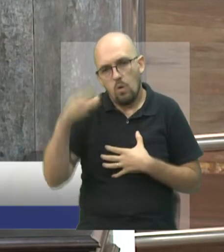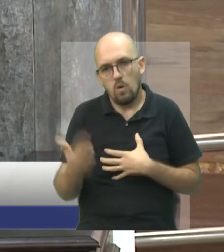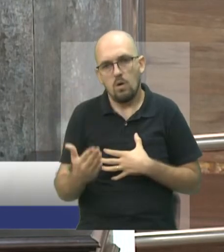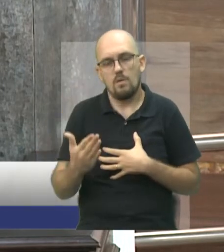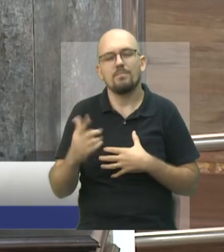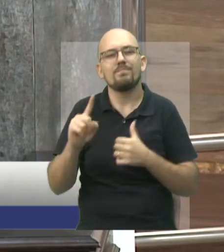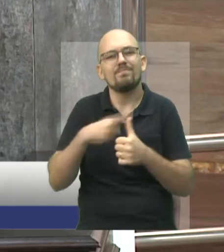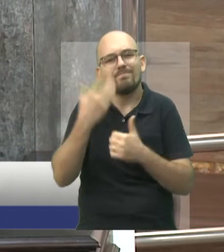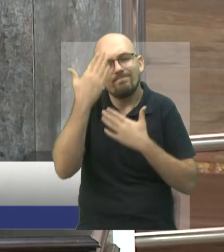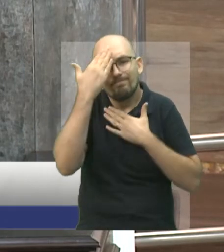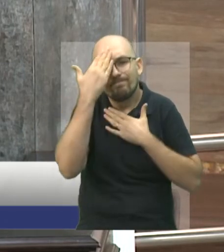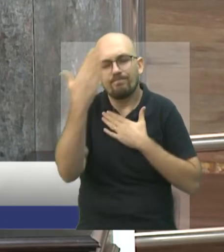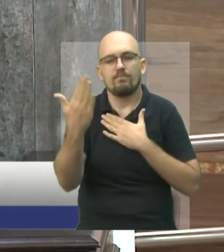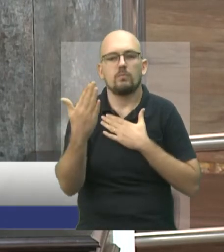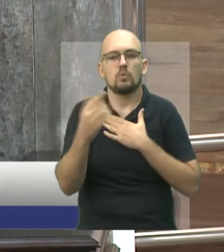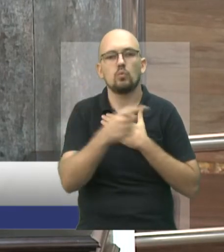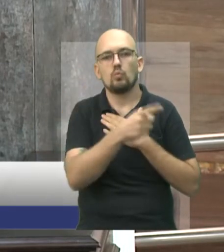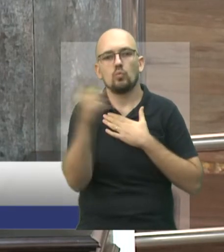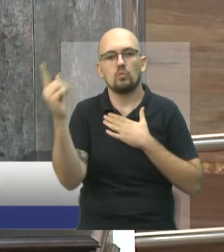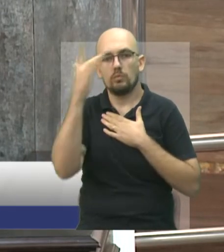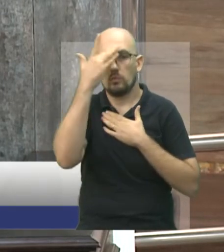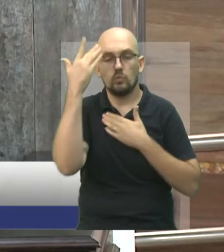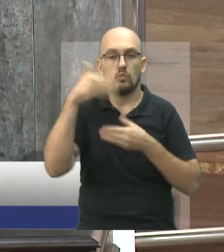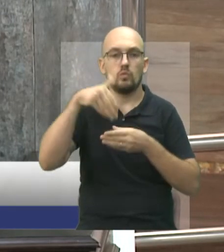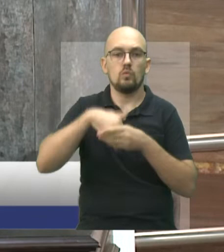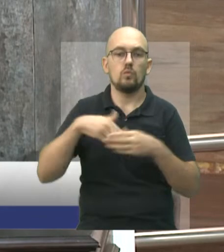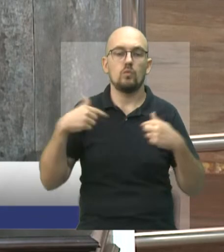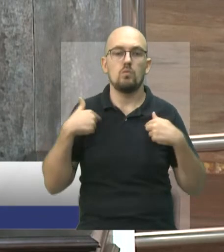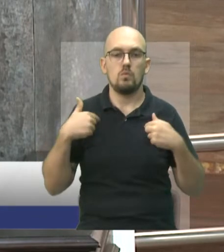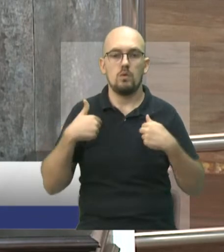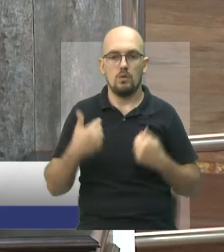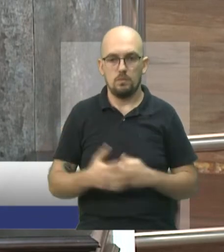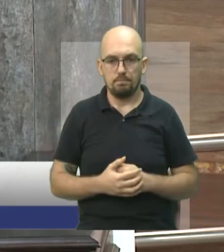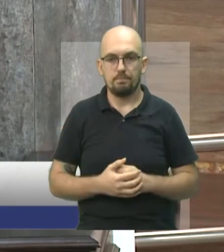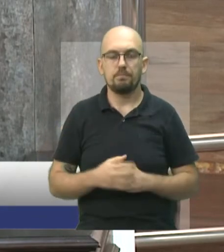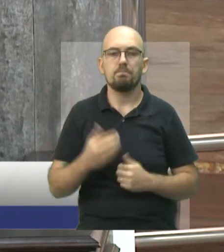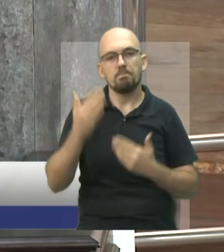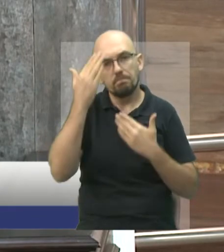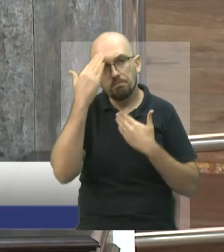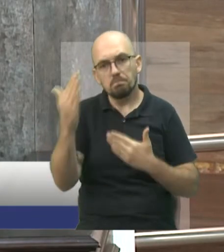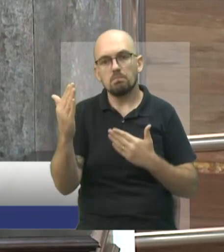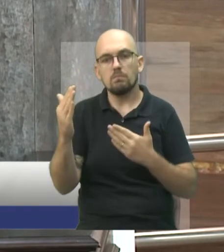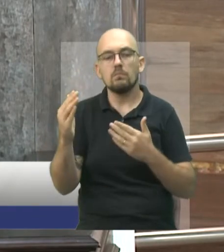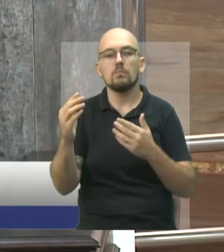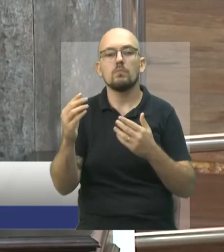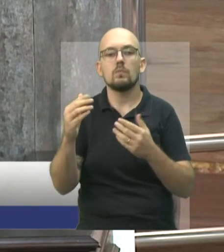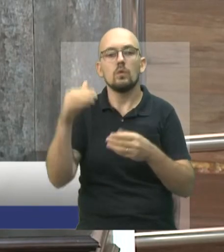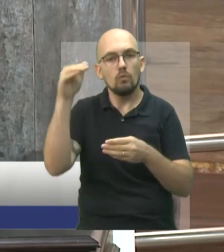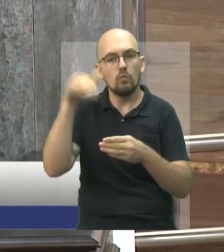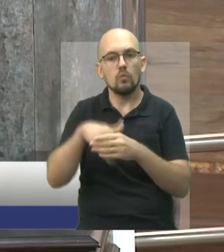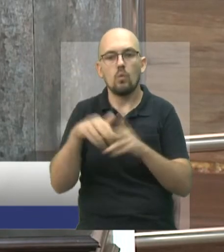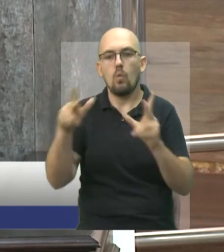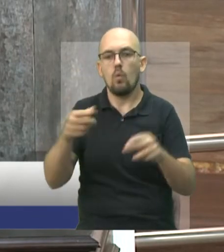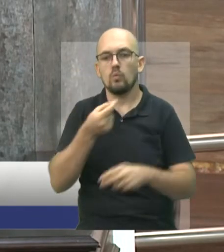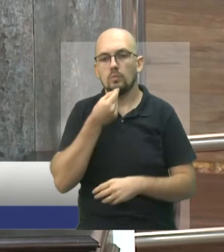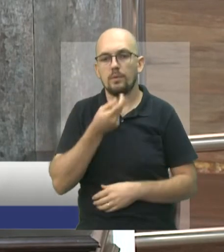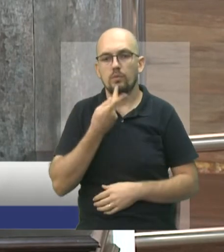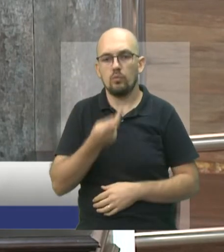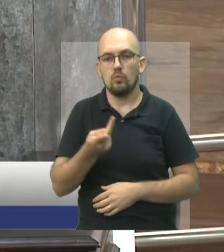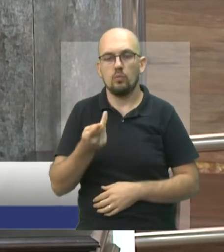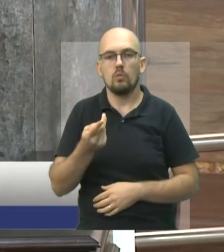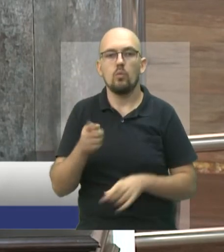todos aqueles que me confiaram o voto, agradecer àqueles que votaram, como o Chupeta disse, naqueles